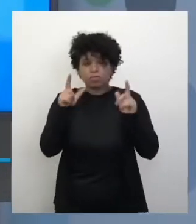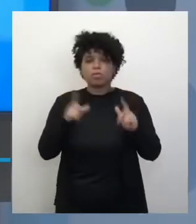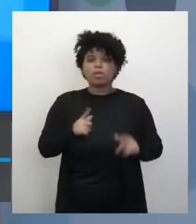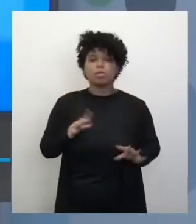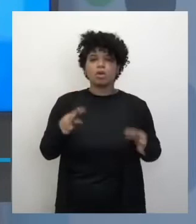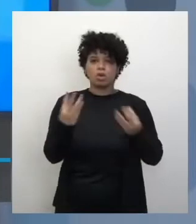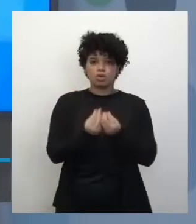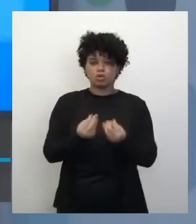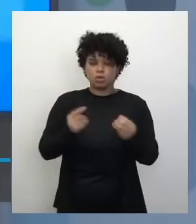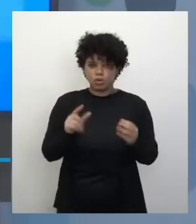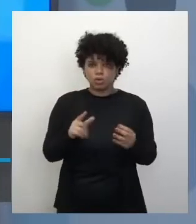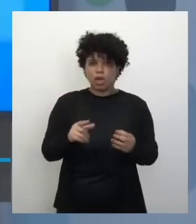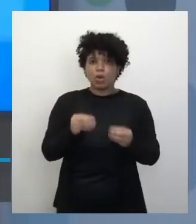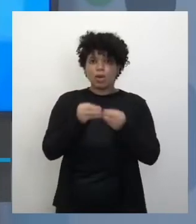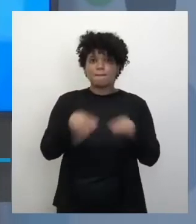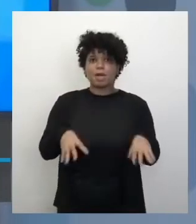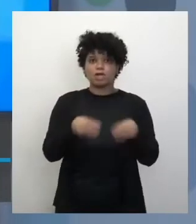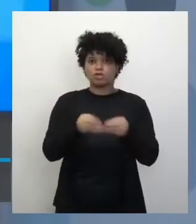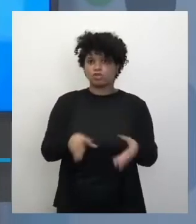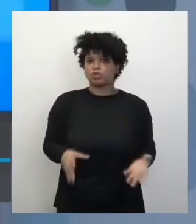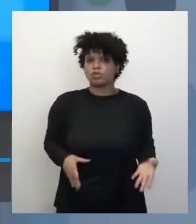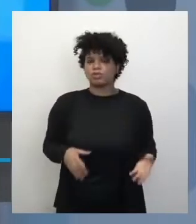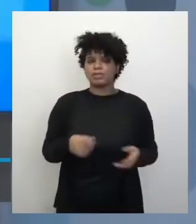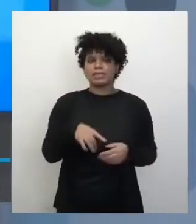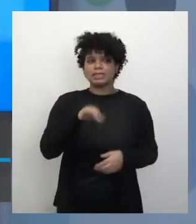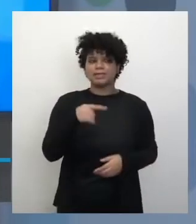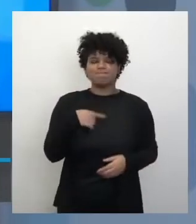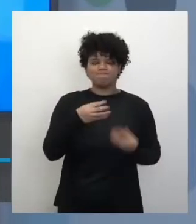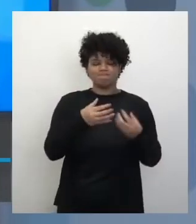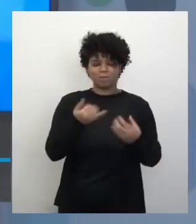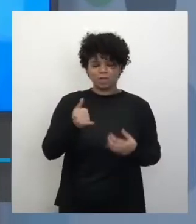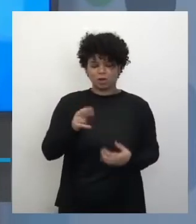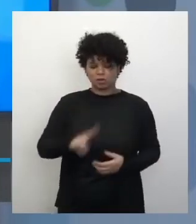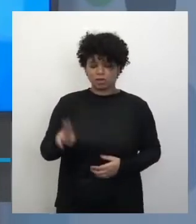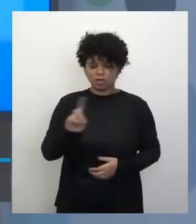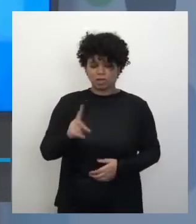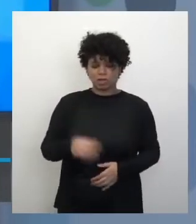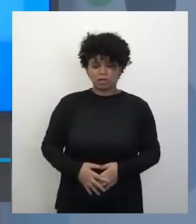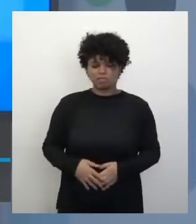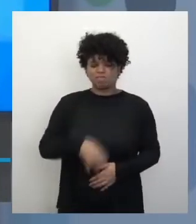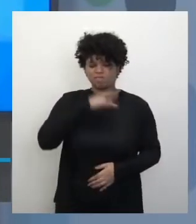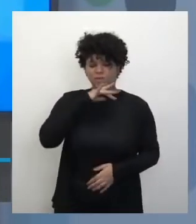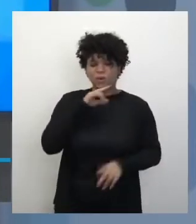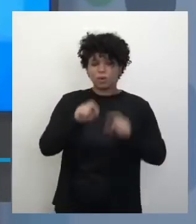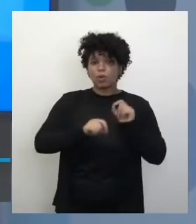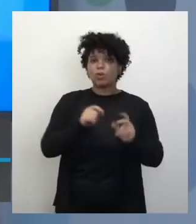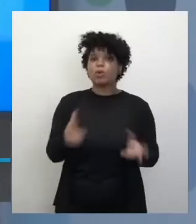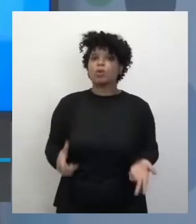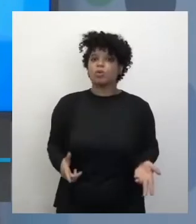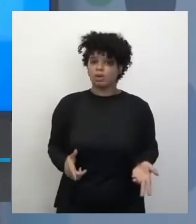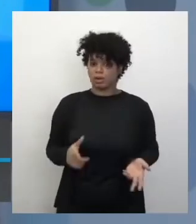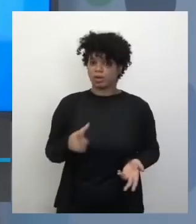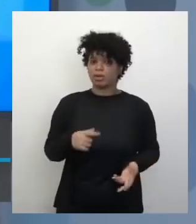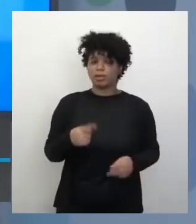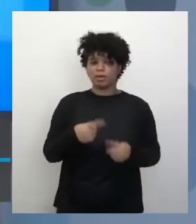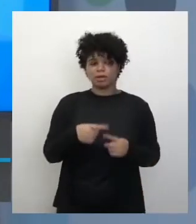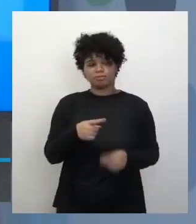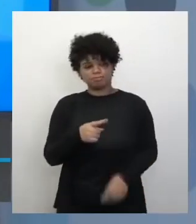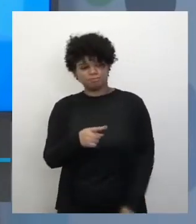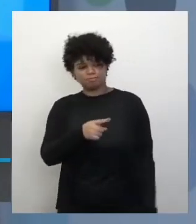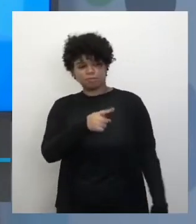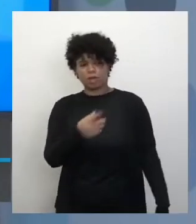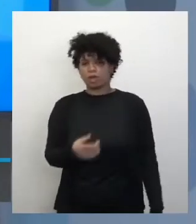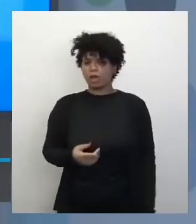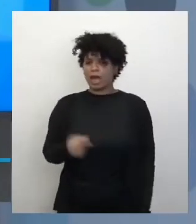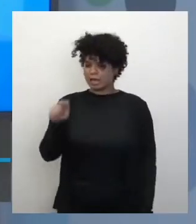todos os prejuízos, tudo que vai agregar ali de posicionamento ruim contra o seu comportamento, né, ali